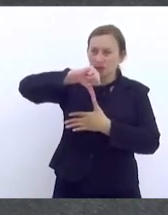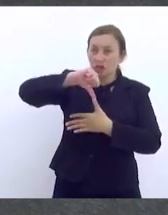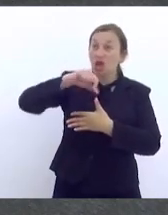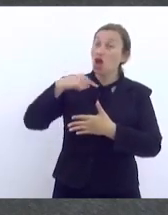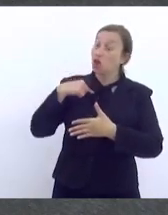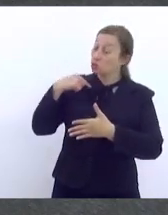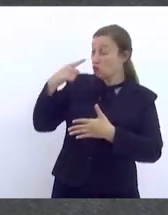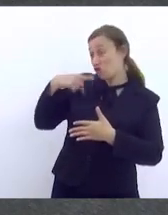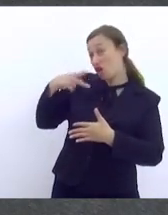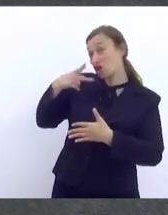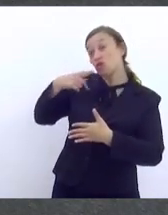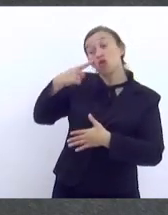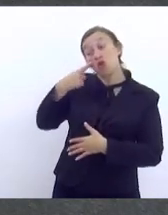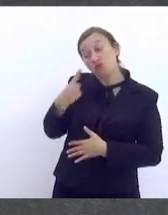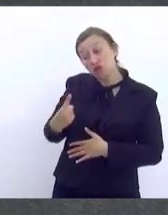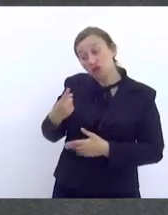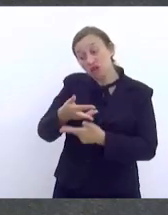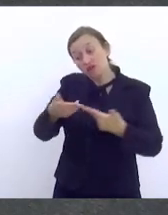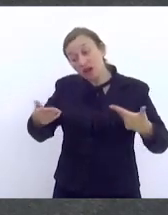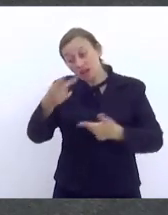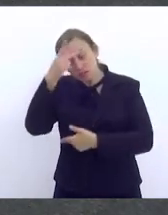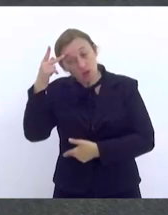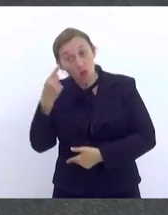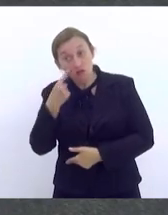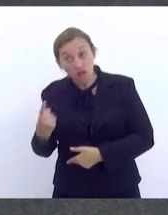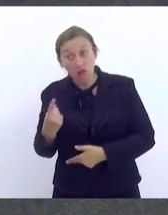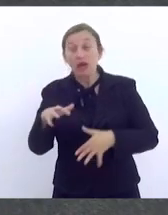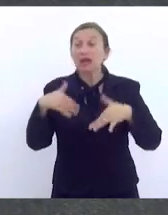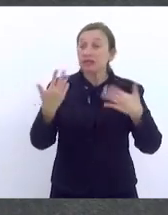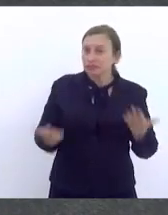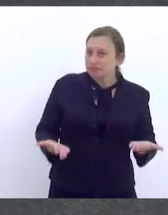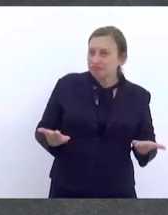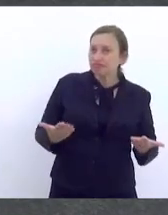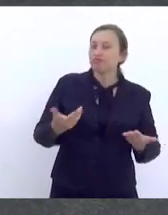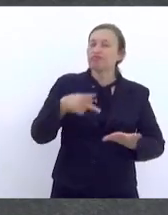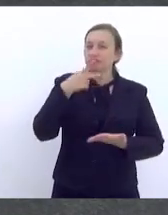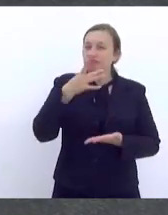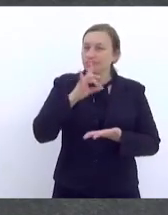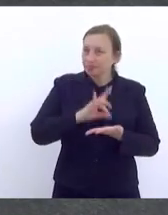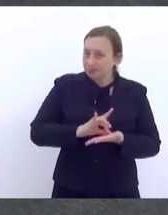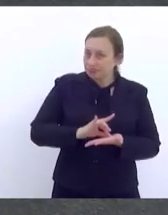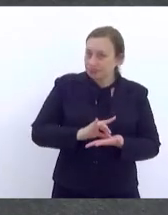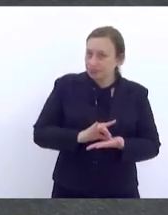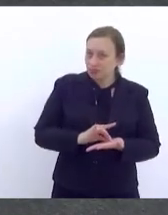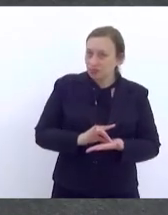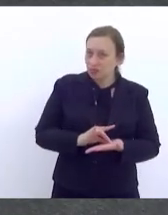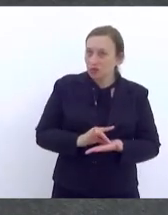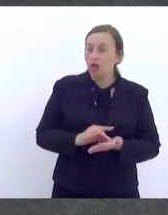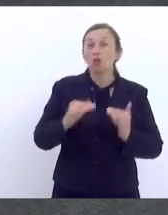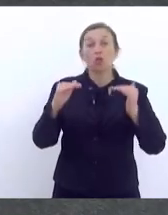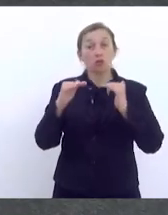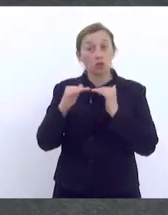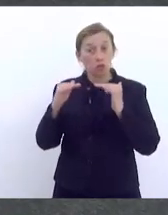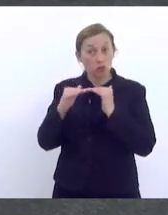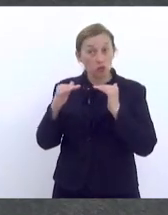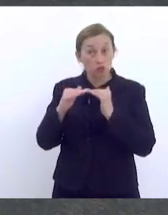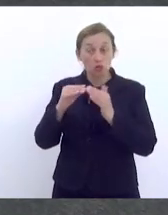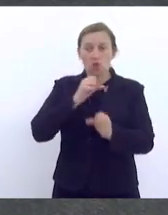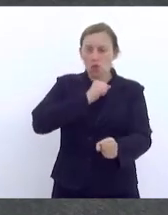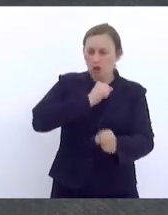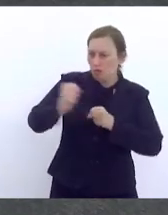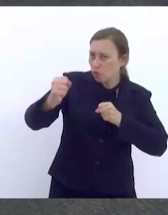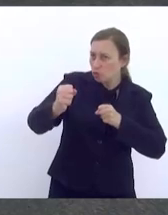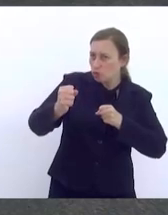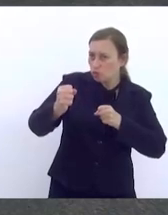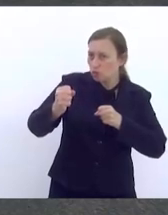e aquilo que várias pessoas viram Então a gente tem que dizer a verdade eu concordaria com repúdio